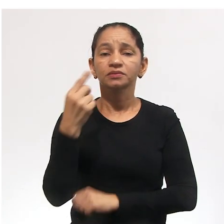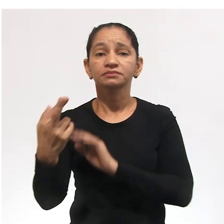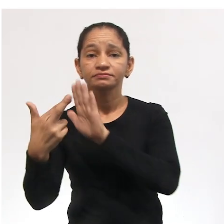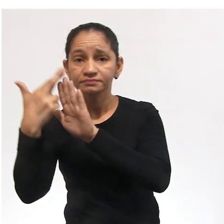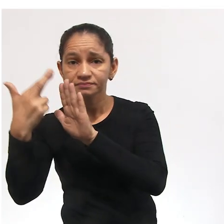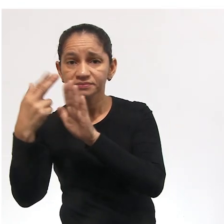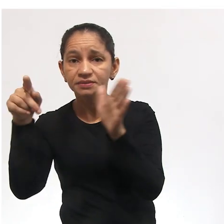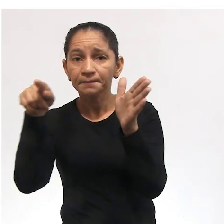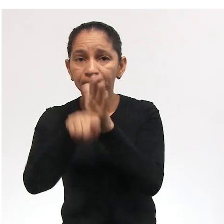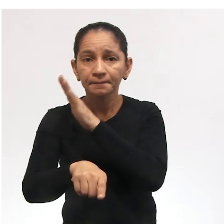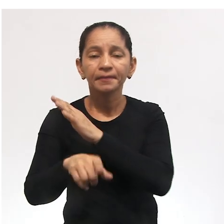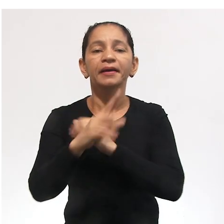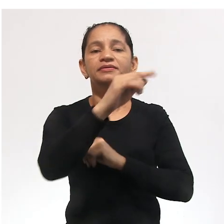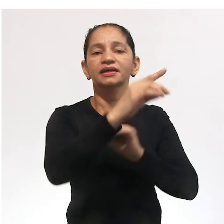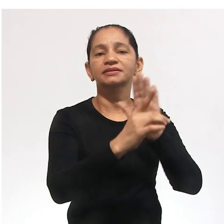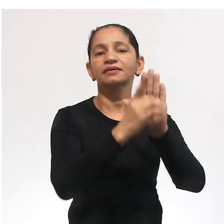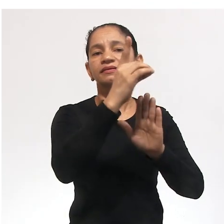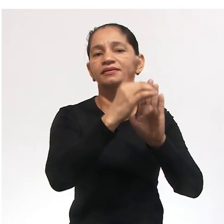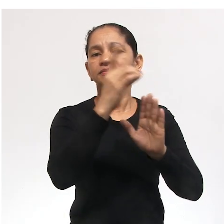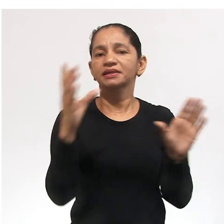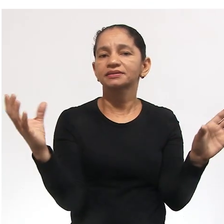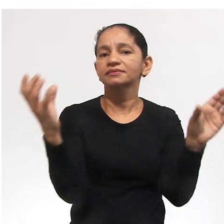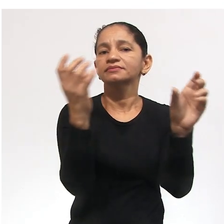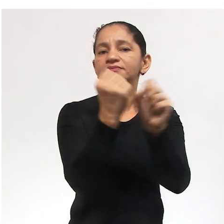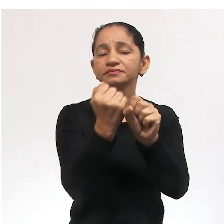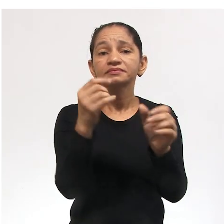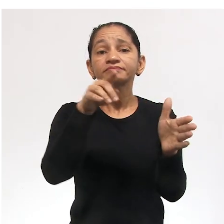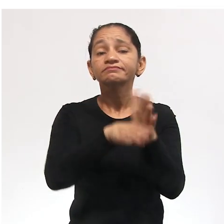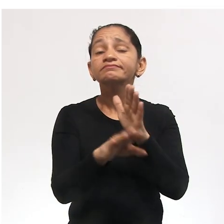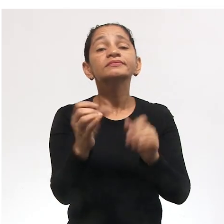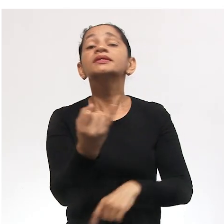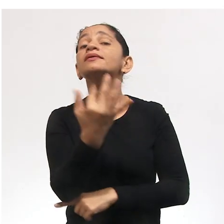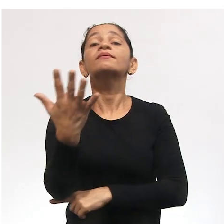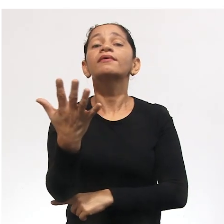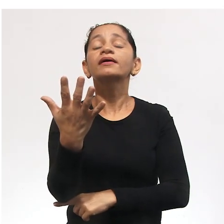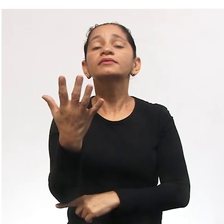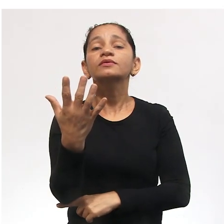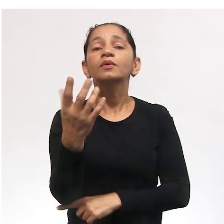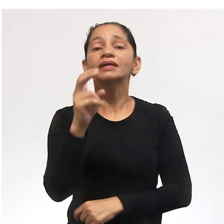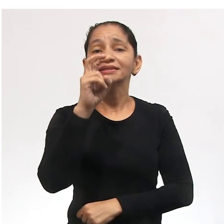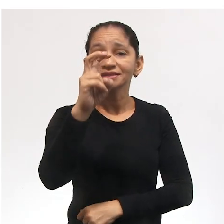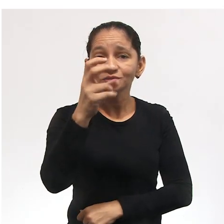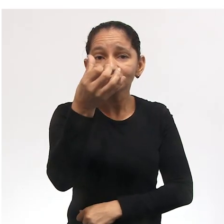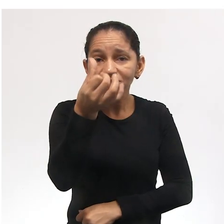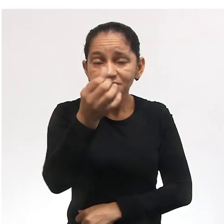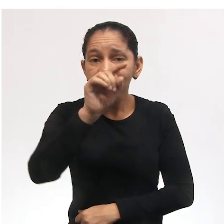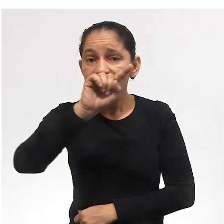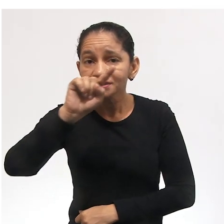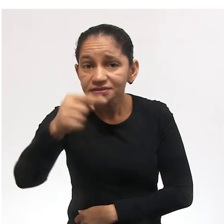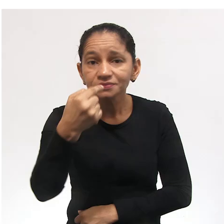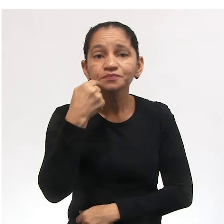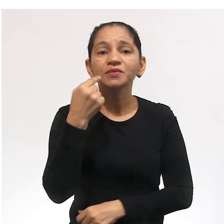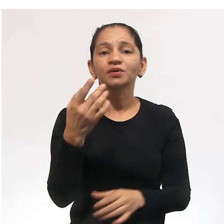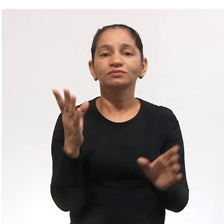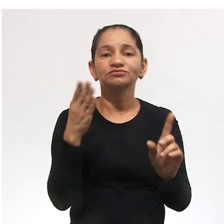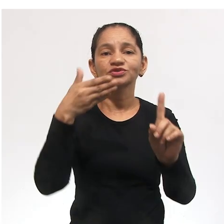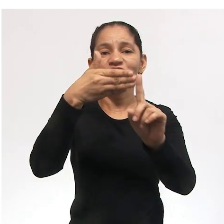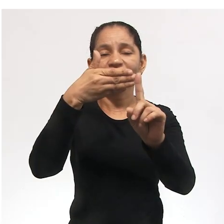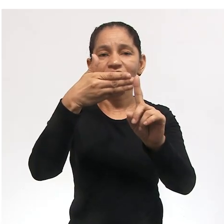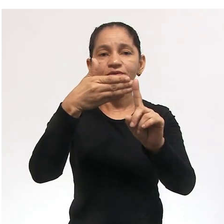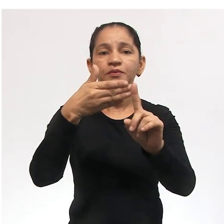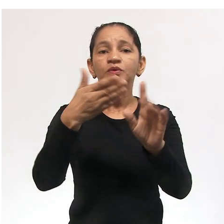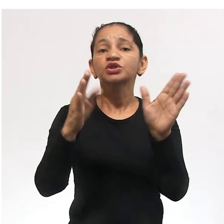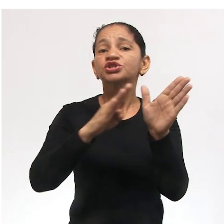receitas menos os custos de mercadoria vendida, que deu esse lucro bruto de 56 mil. Quando a gente tira aqui as despesas